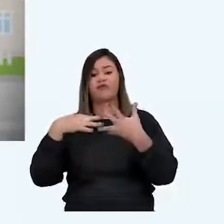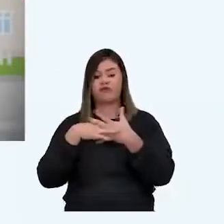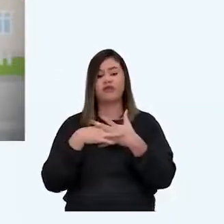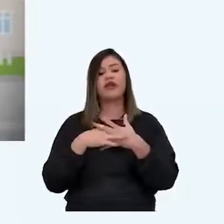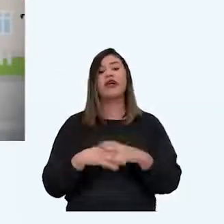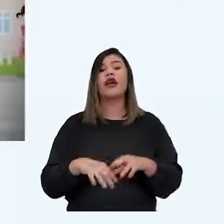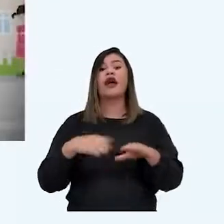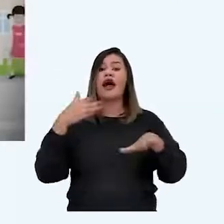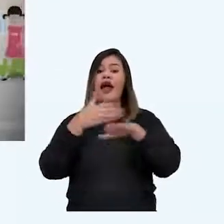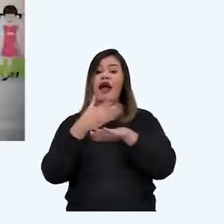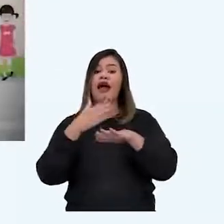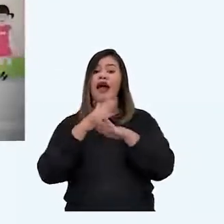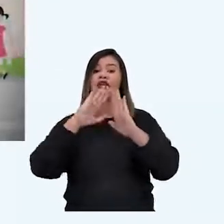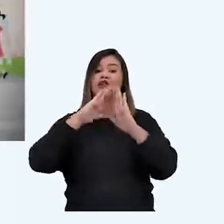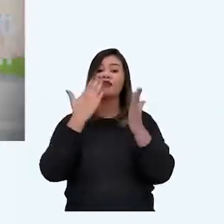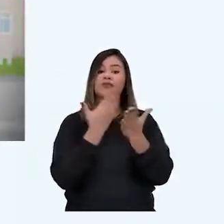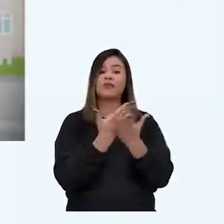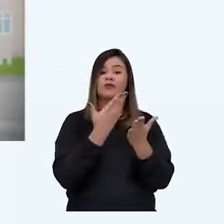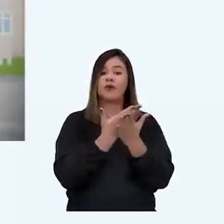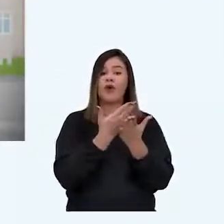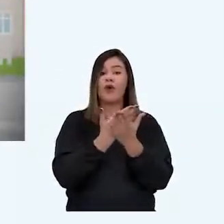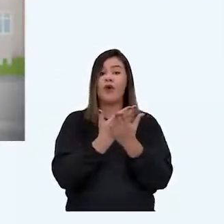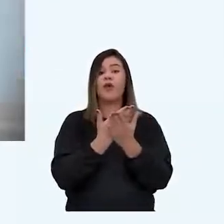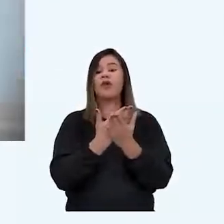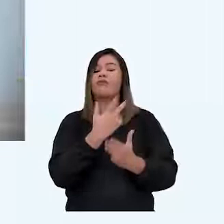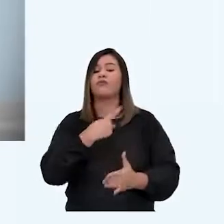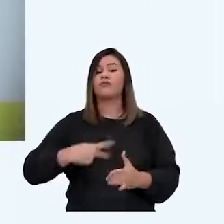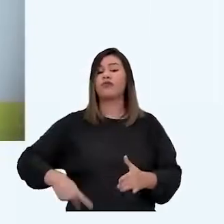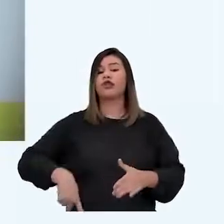e gratuita, perto de suas residências.